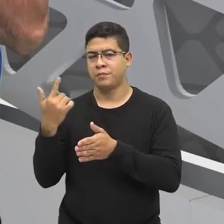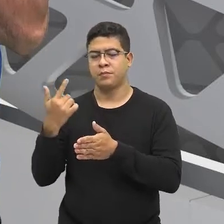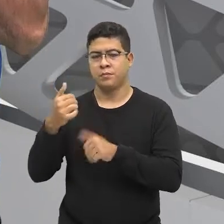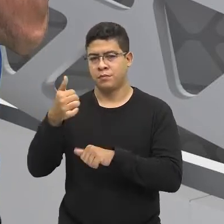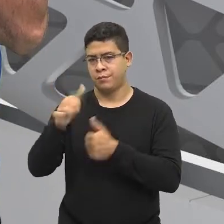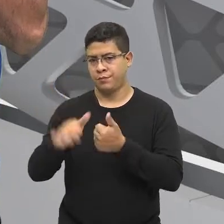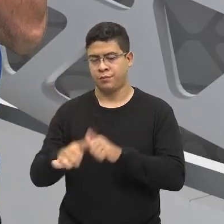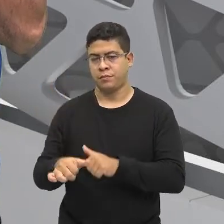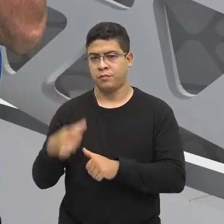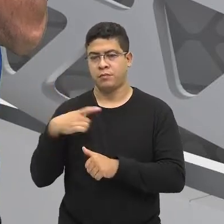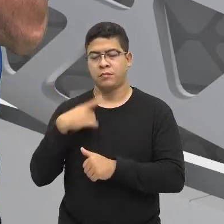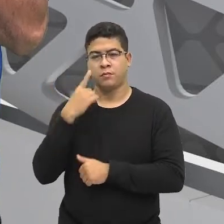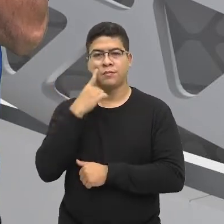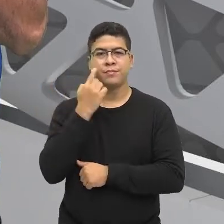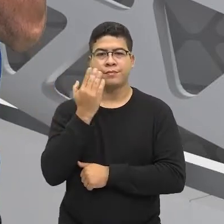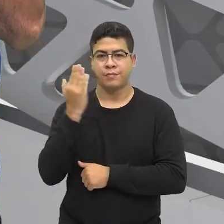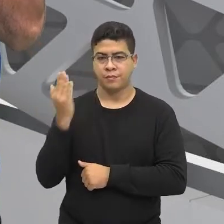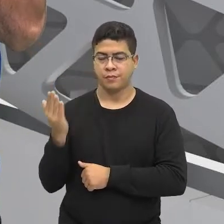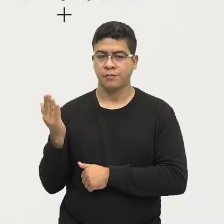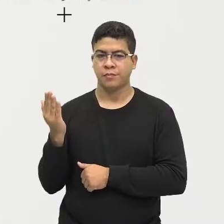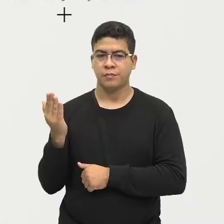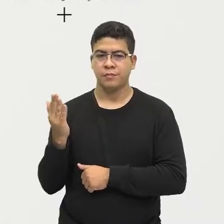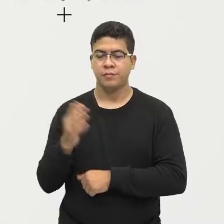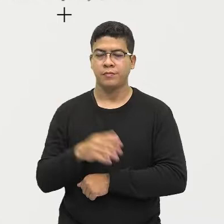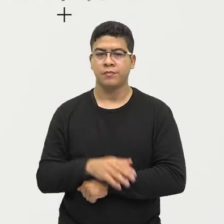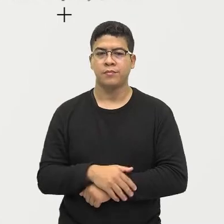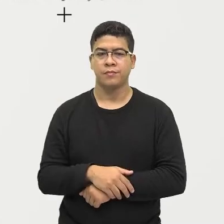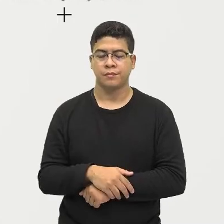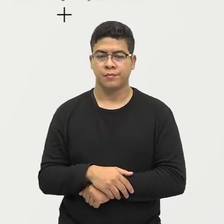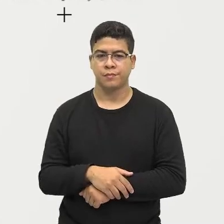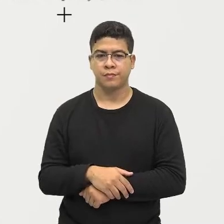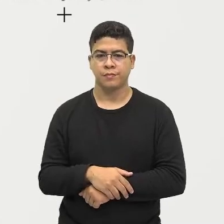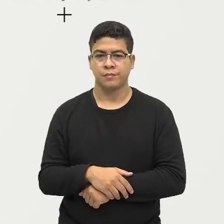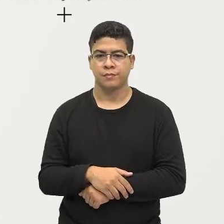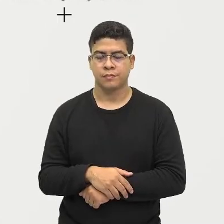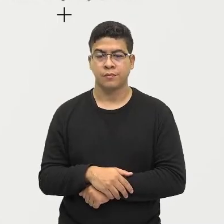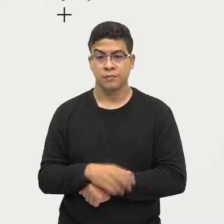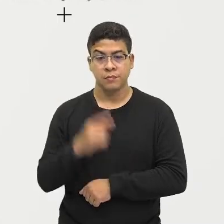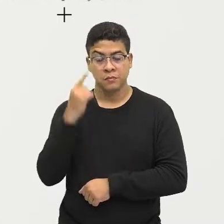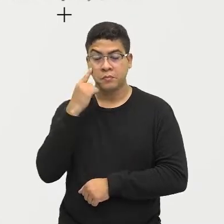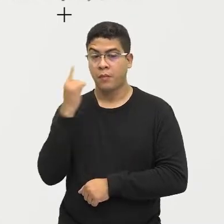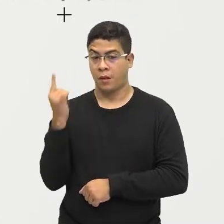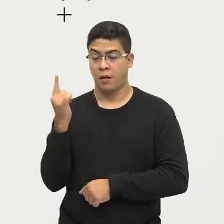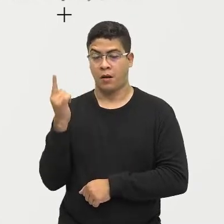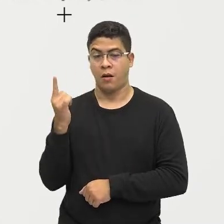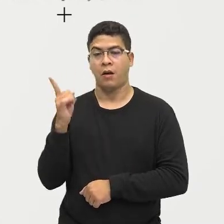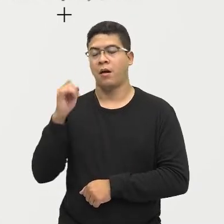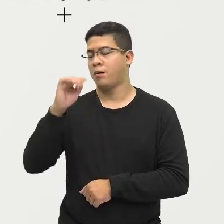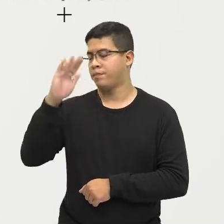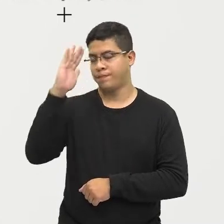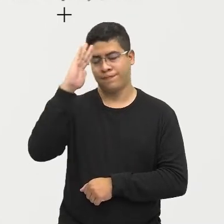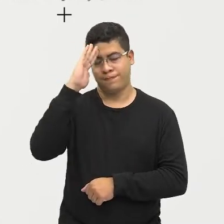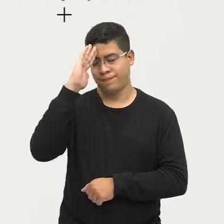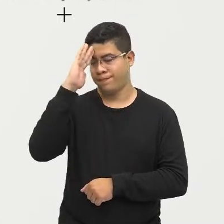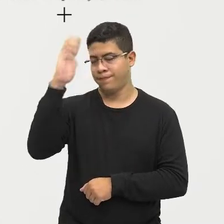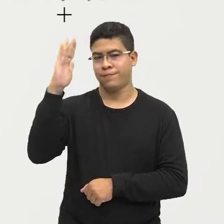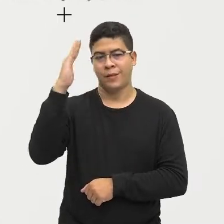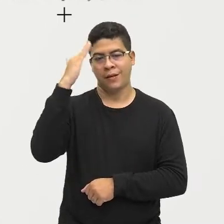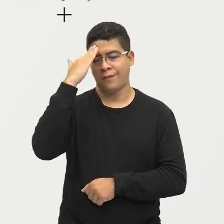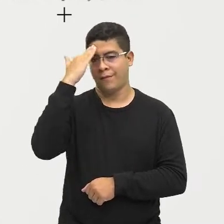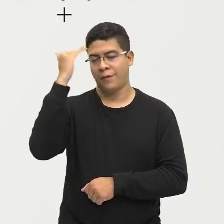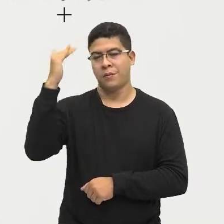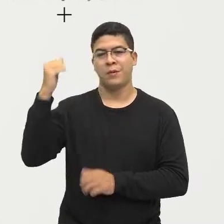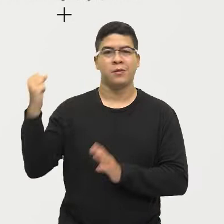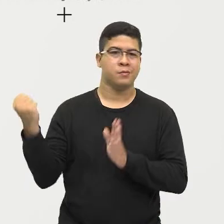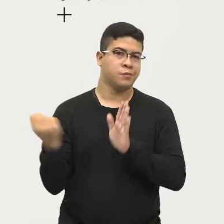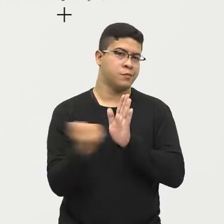a obra Pauliceia Desvairada. Olha só, vamos lá. Então temos aí, esse livro é o marco da literatura